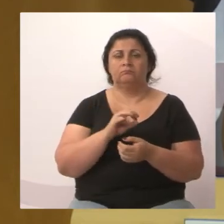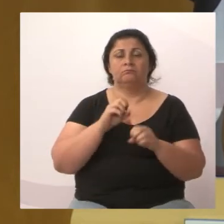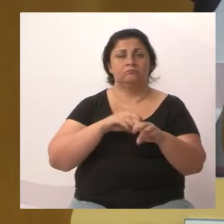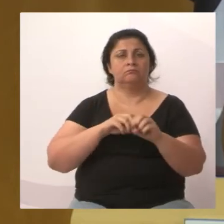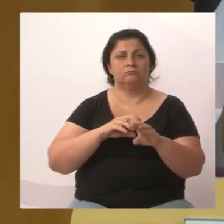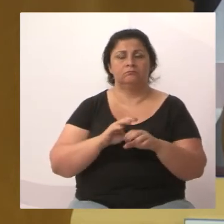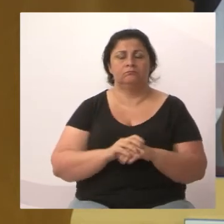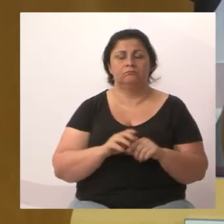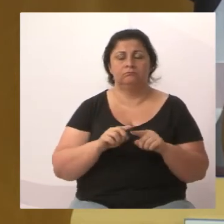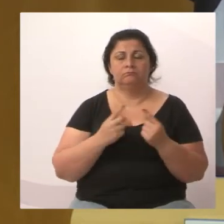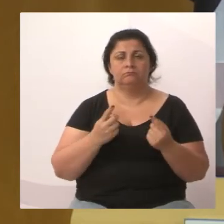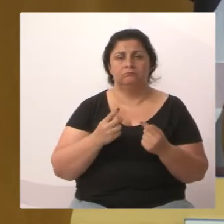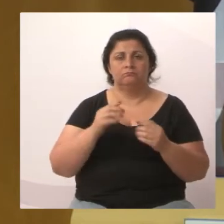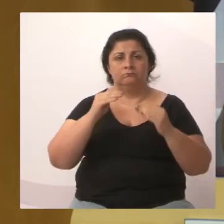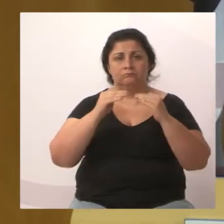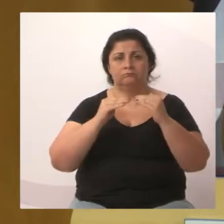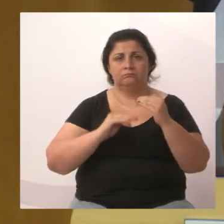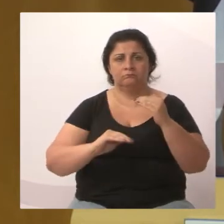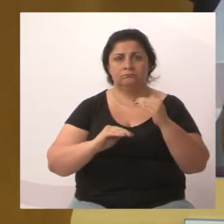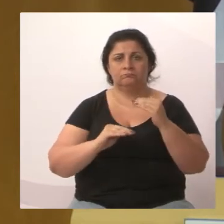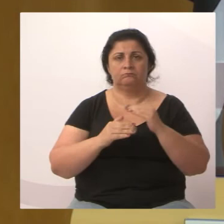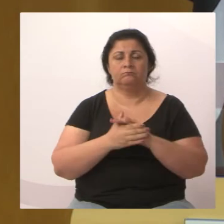investido, na verdade, investiu um pouco menos.